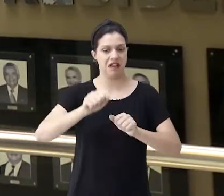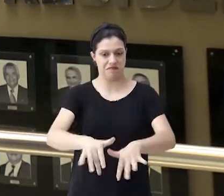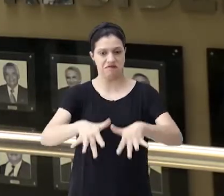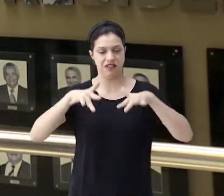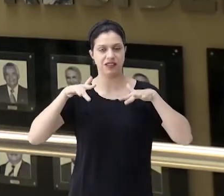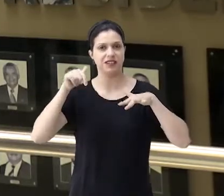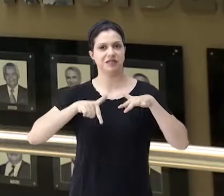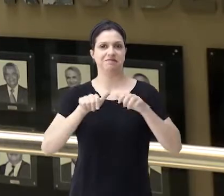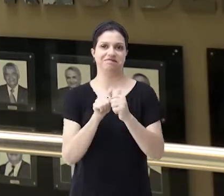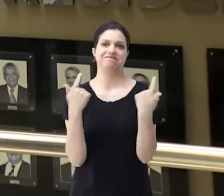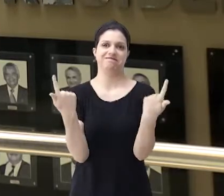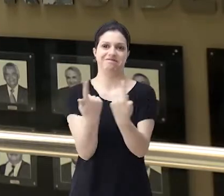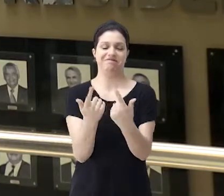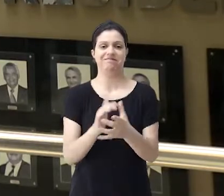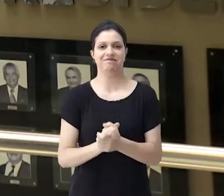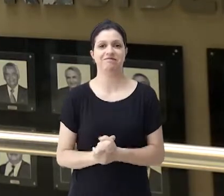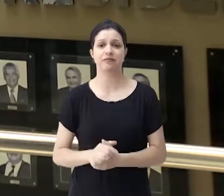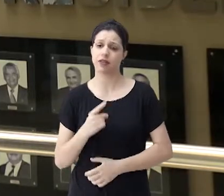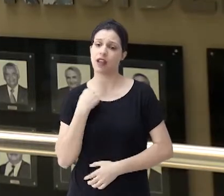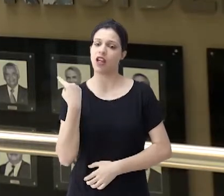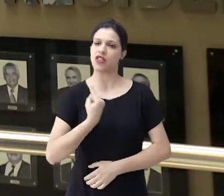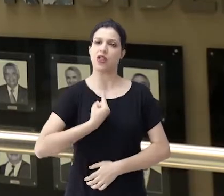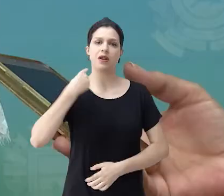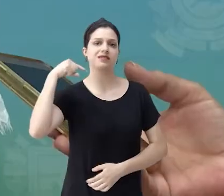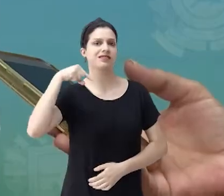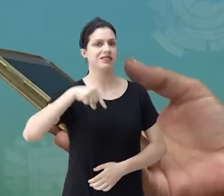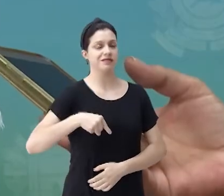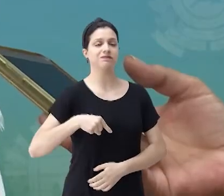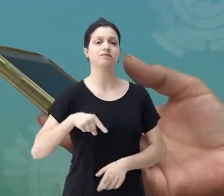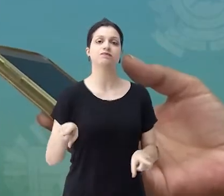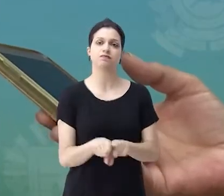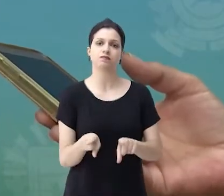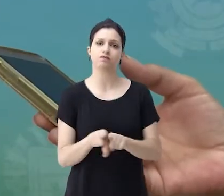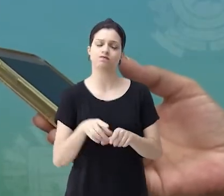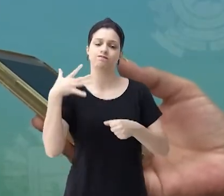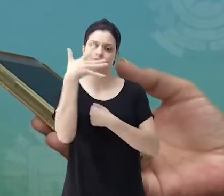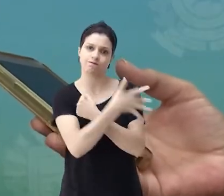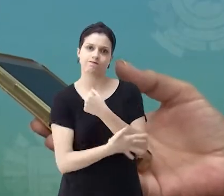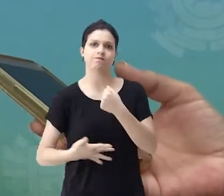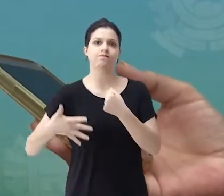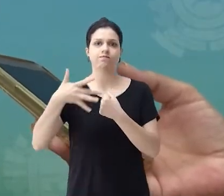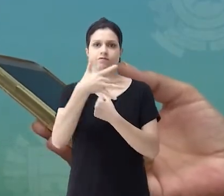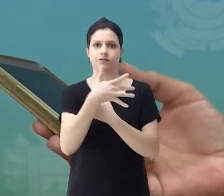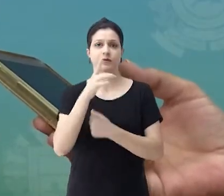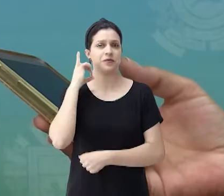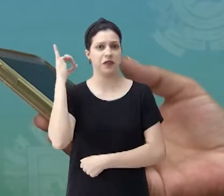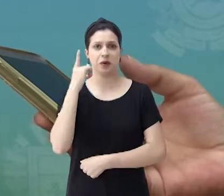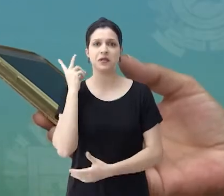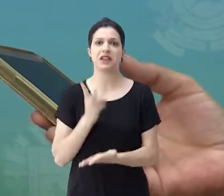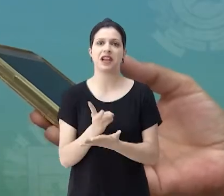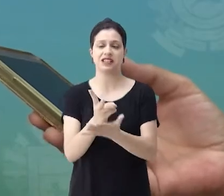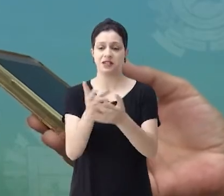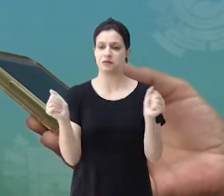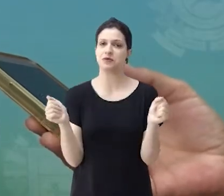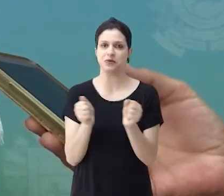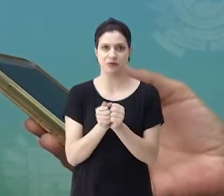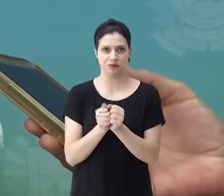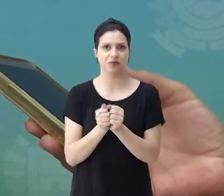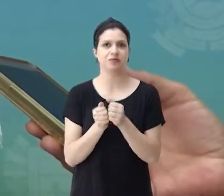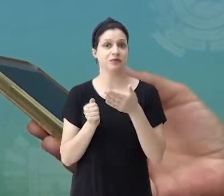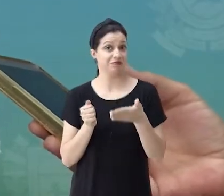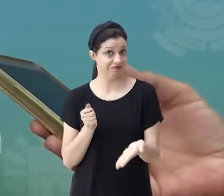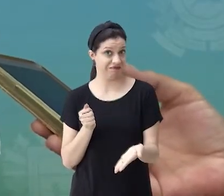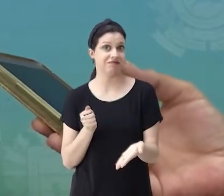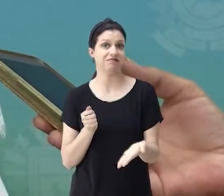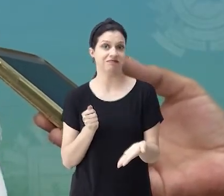das mulheres ao plenário da Assembleia Legislativa. E nós estaremos aqui em defesa também do que o nosso deputado